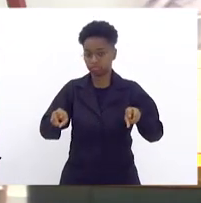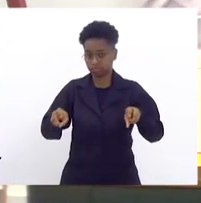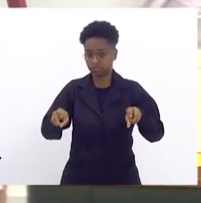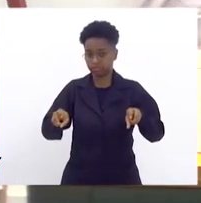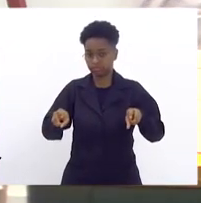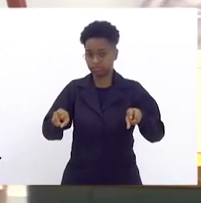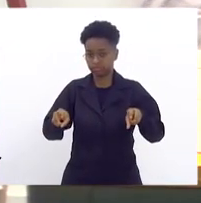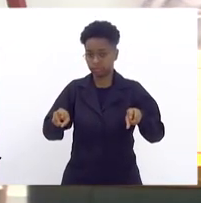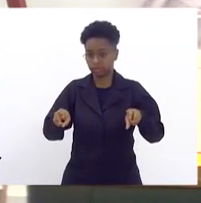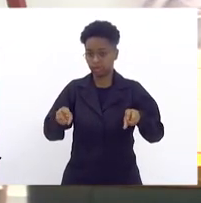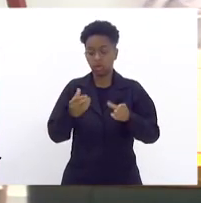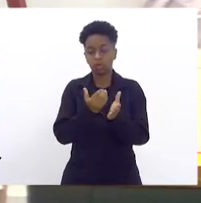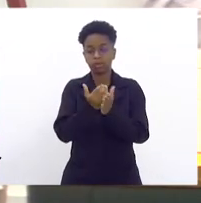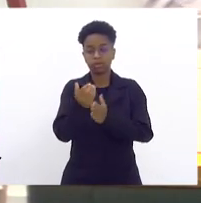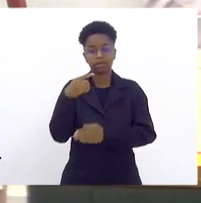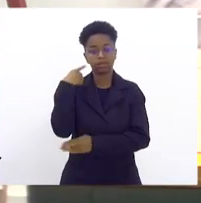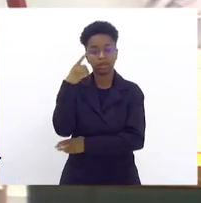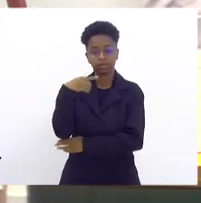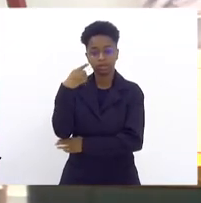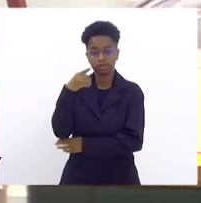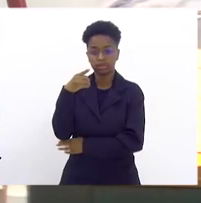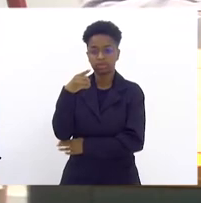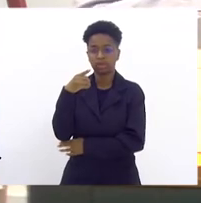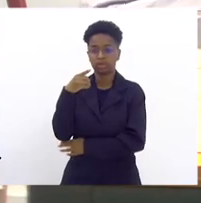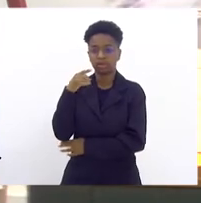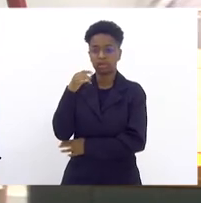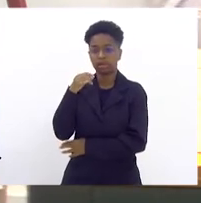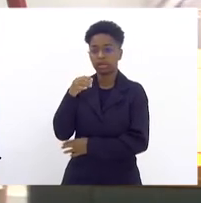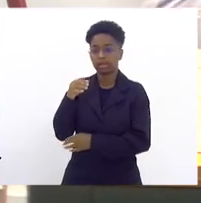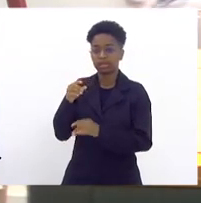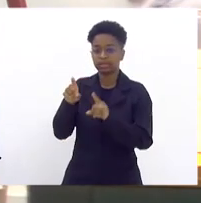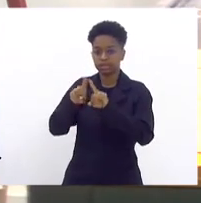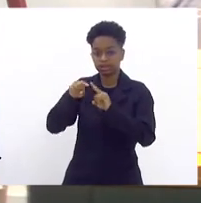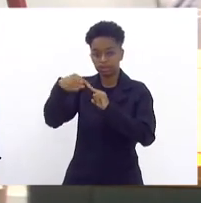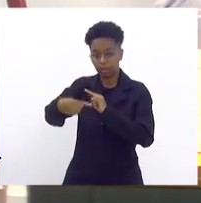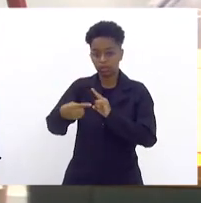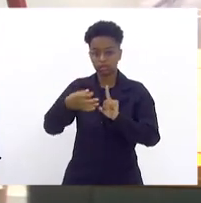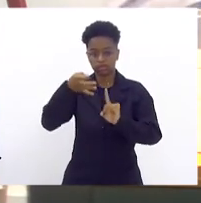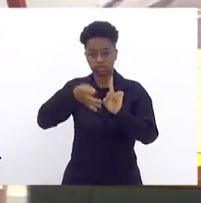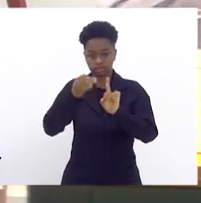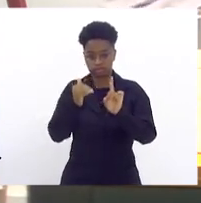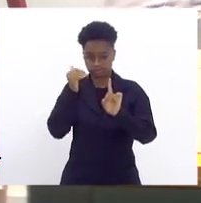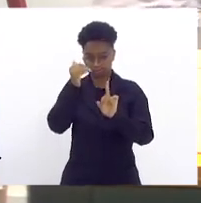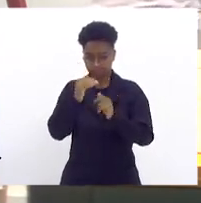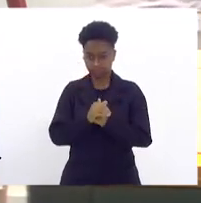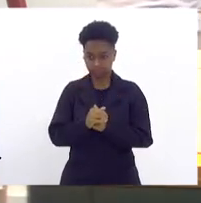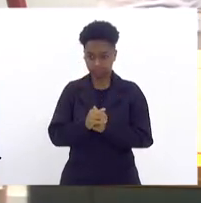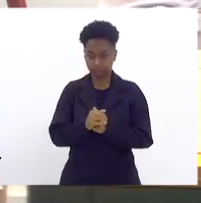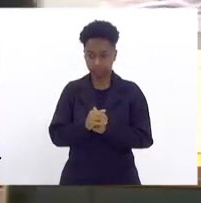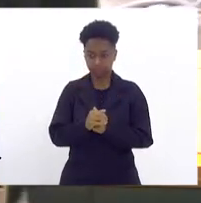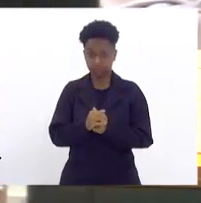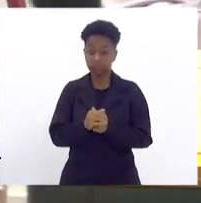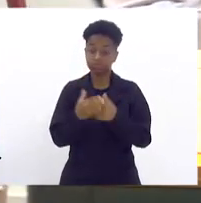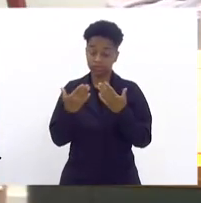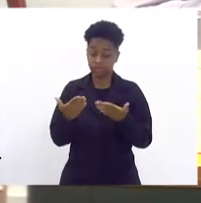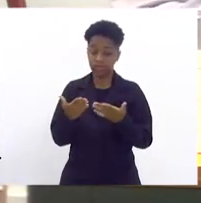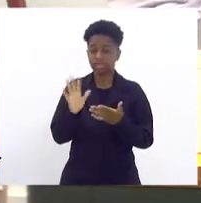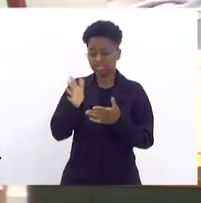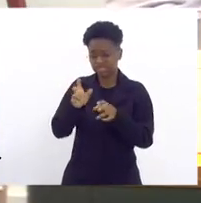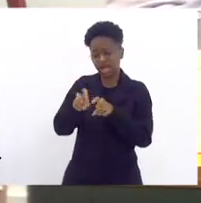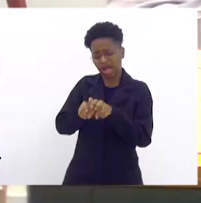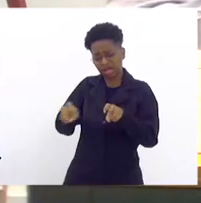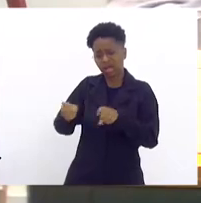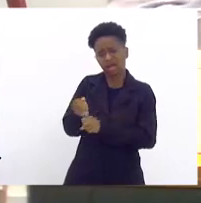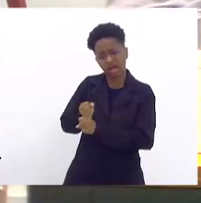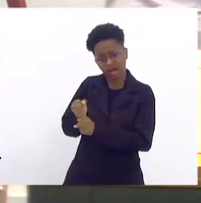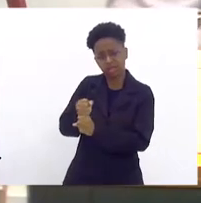querida deputada depois vou deixar desembargadora bom com toda como eu já tô com eles aqui há